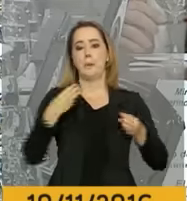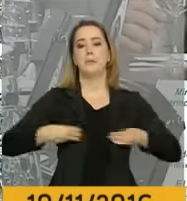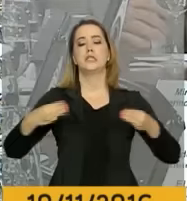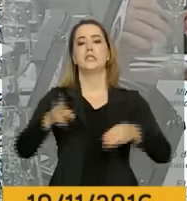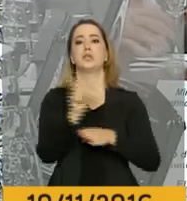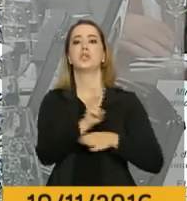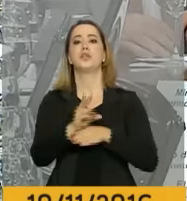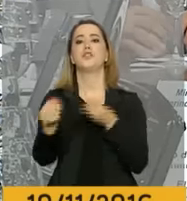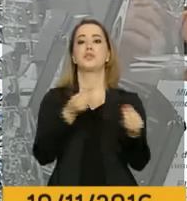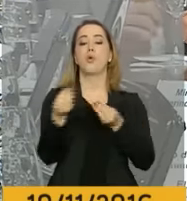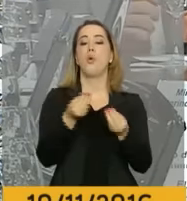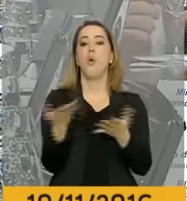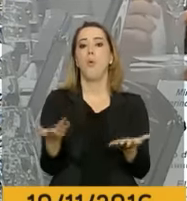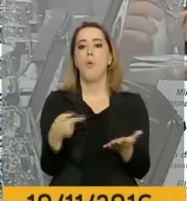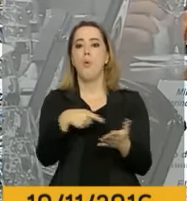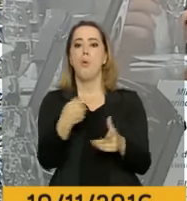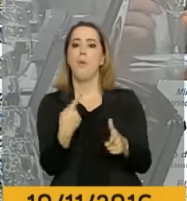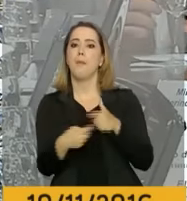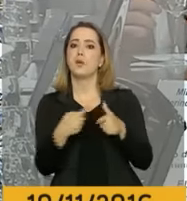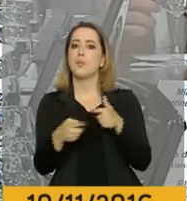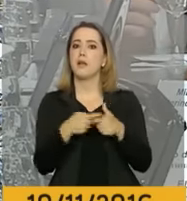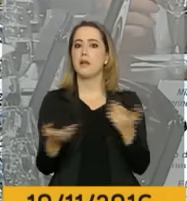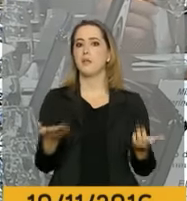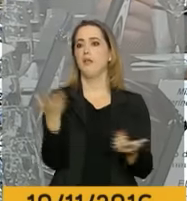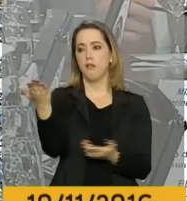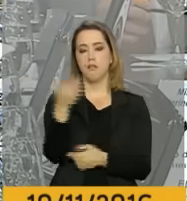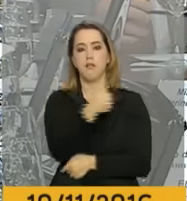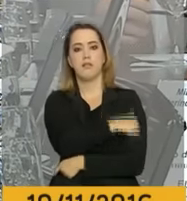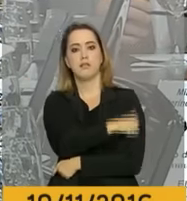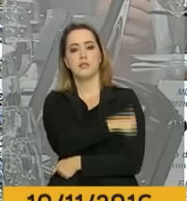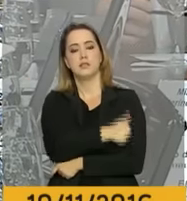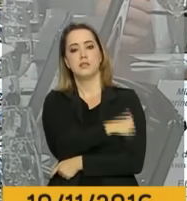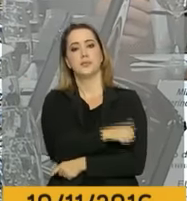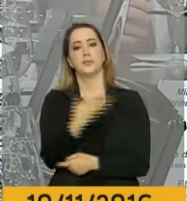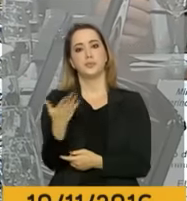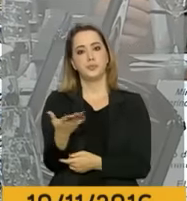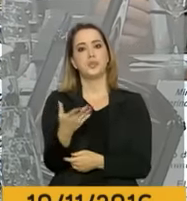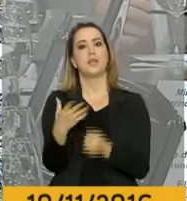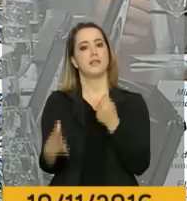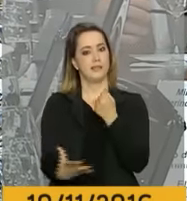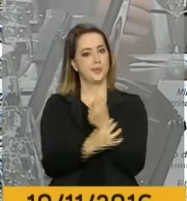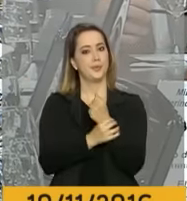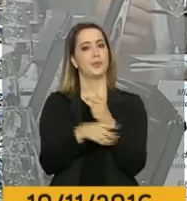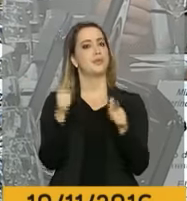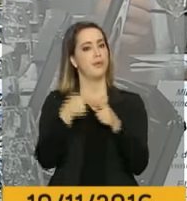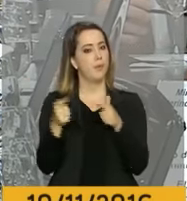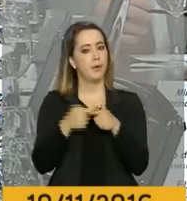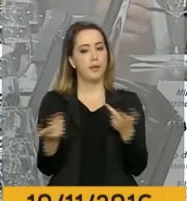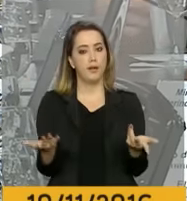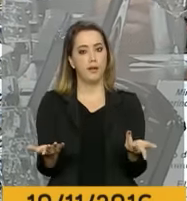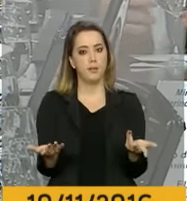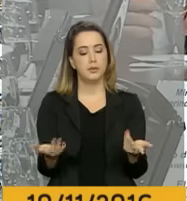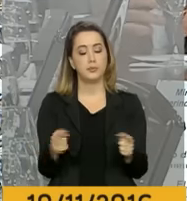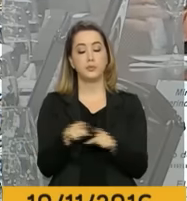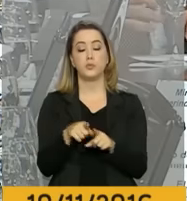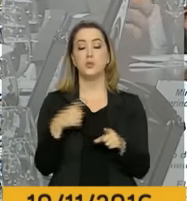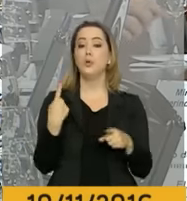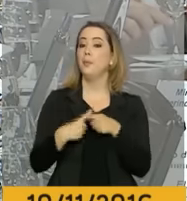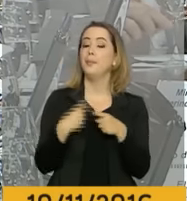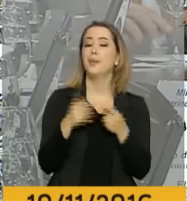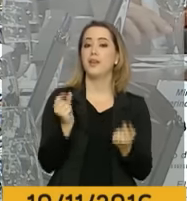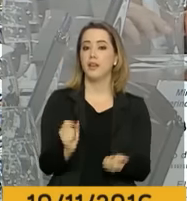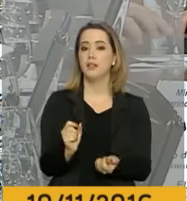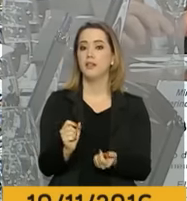resolver as questões de segurança do estado do Rio de Janeiro. Por quê? Porque num dado momento, quase